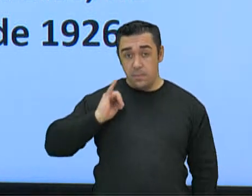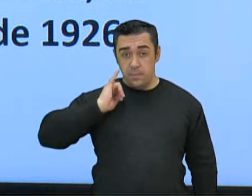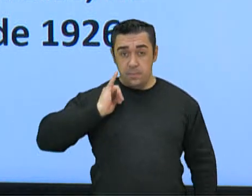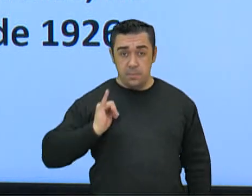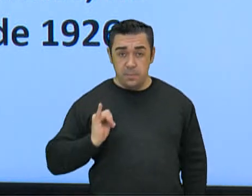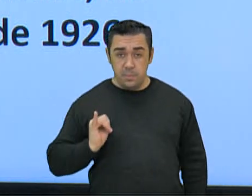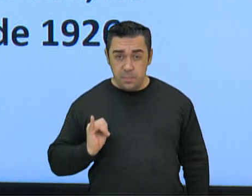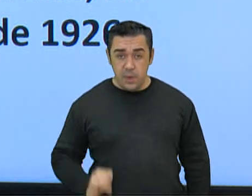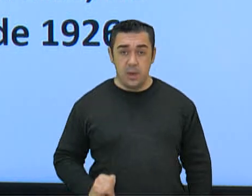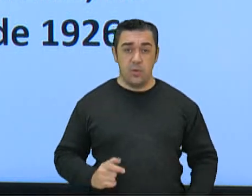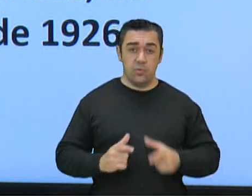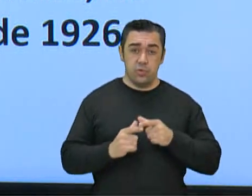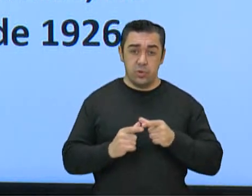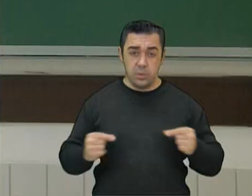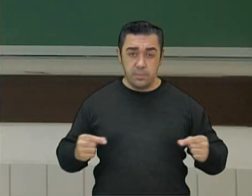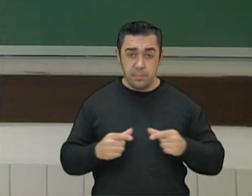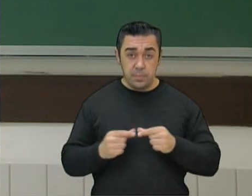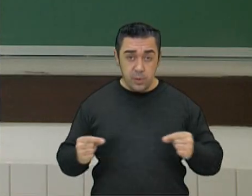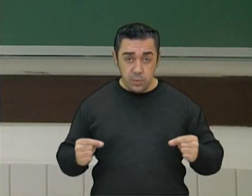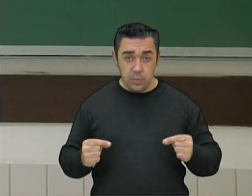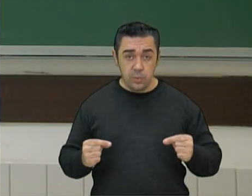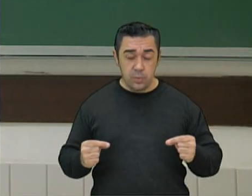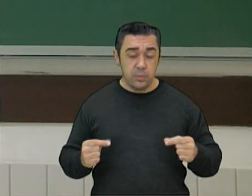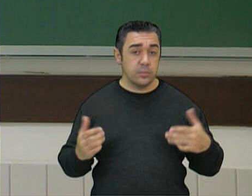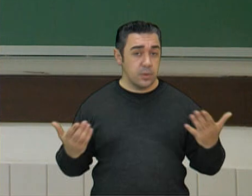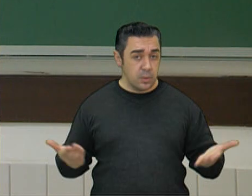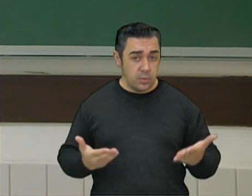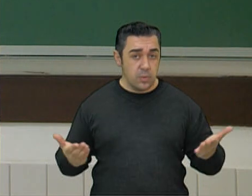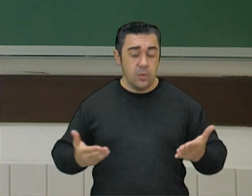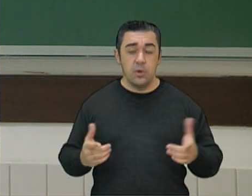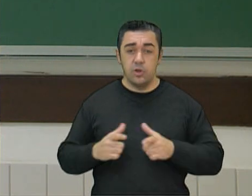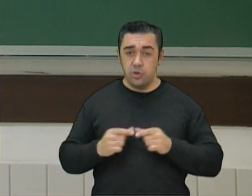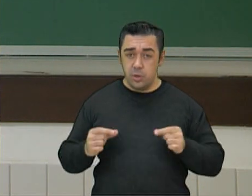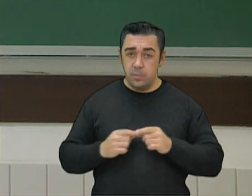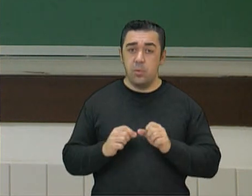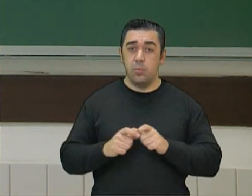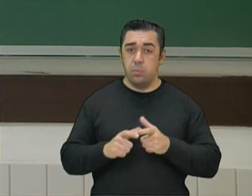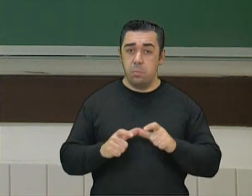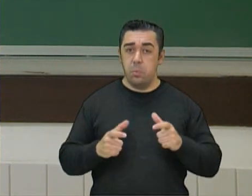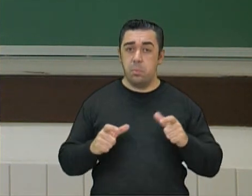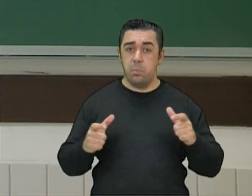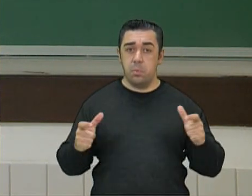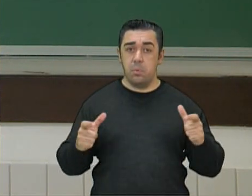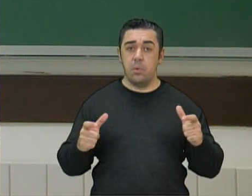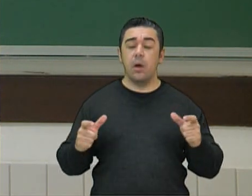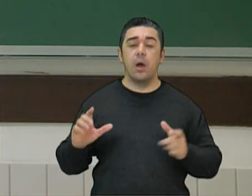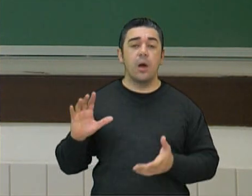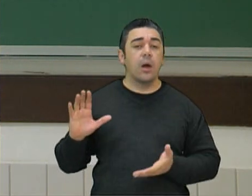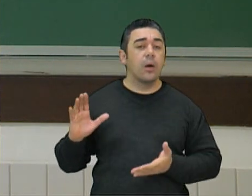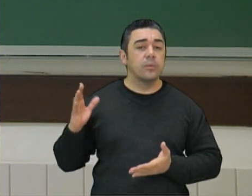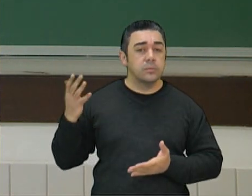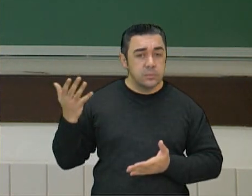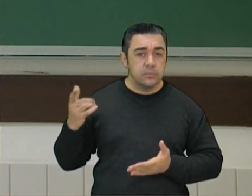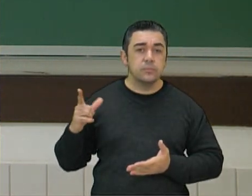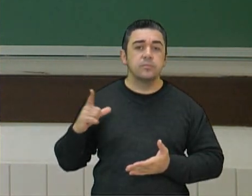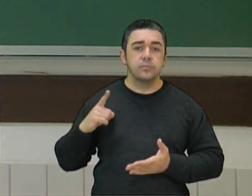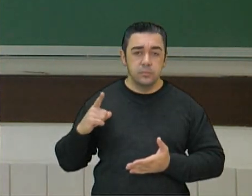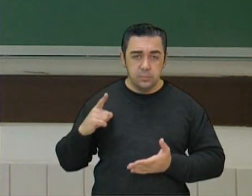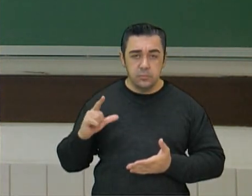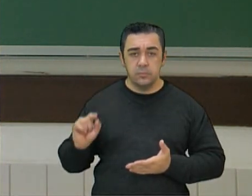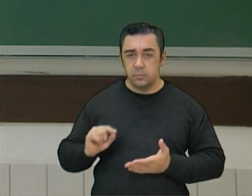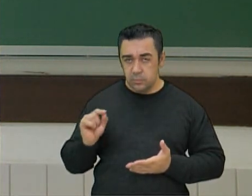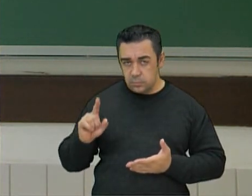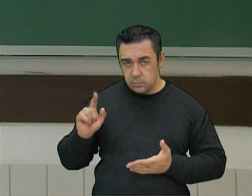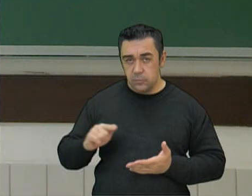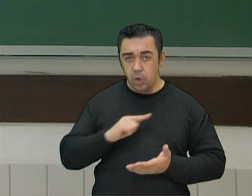dessa expansão japonesa. O Japão estava crescendo na Ásia. E esse crescimento, e boa parte dele, vem